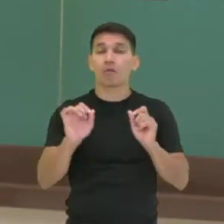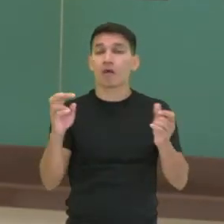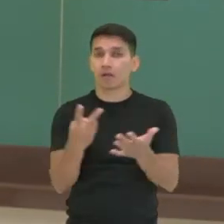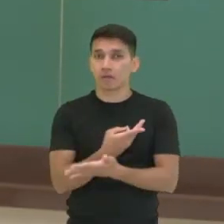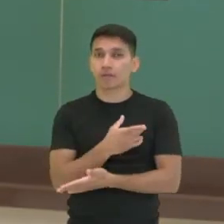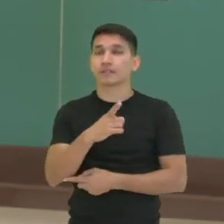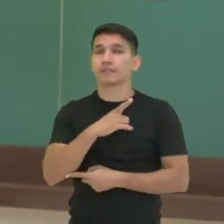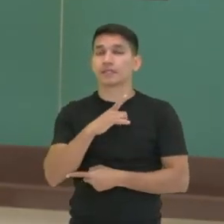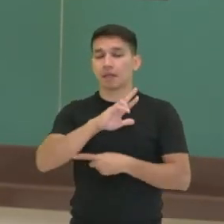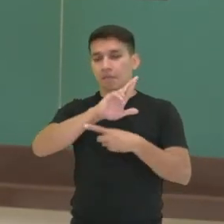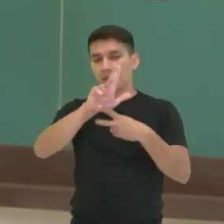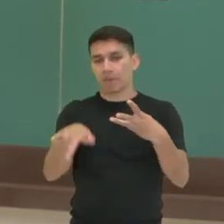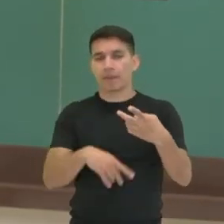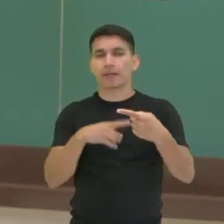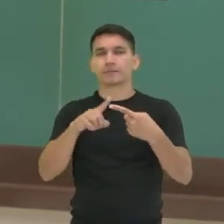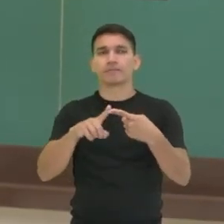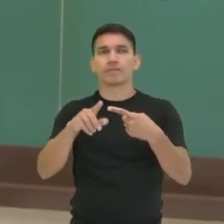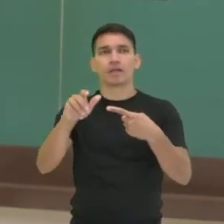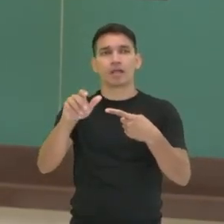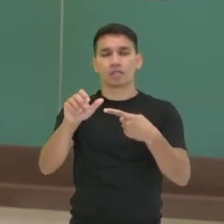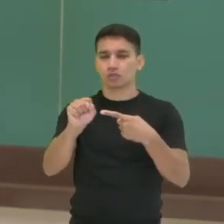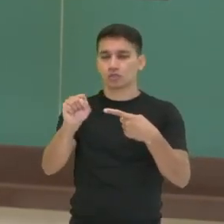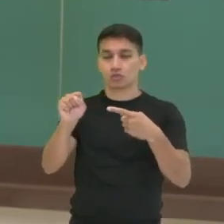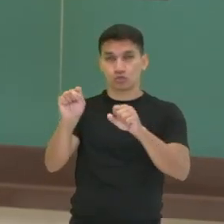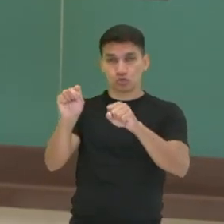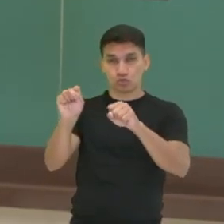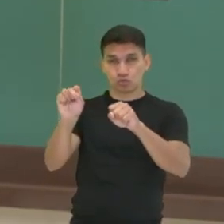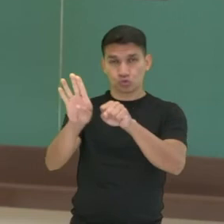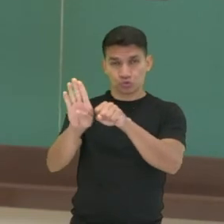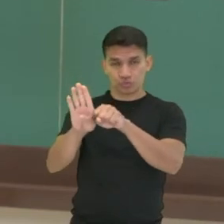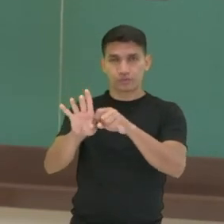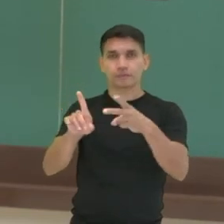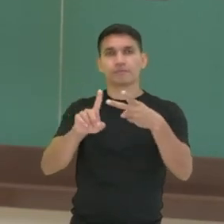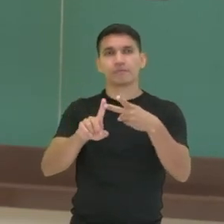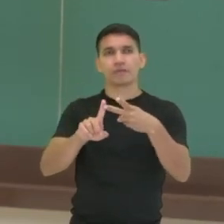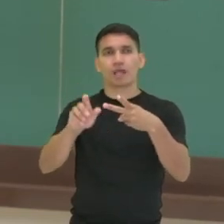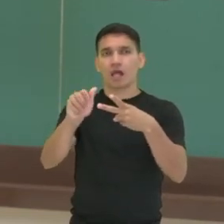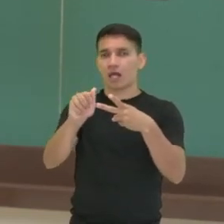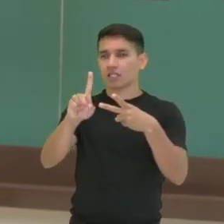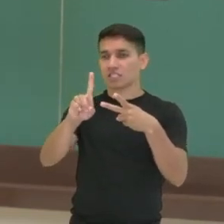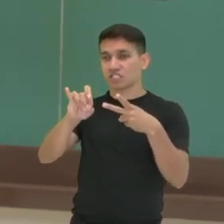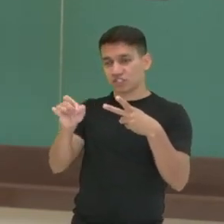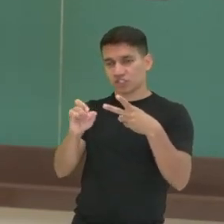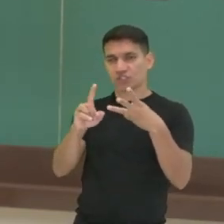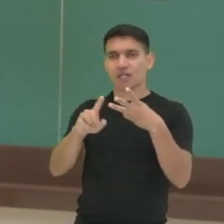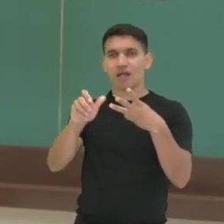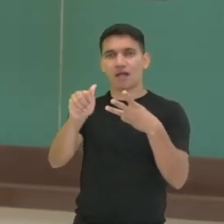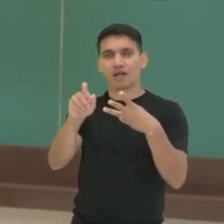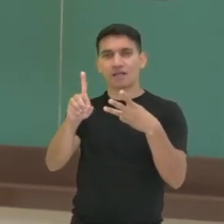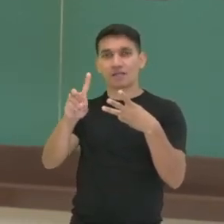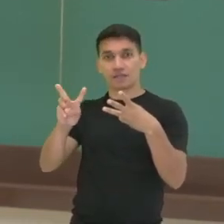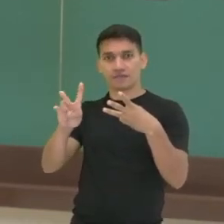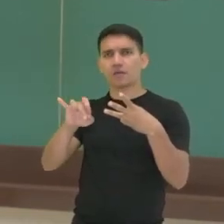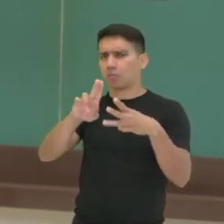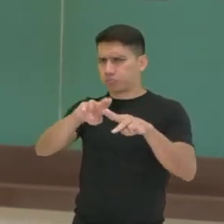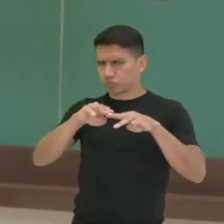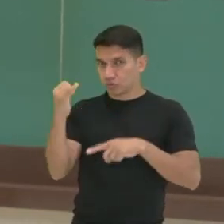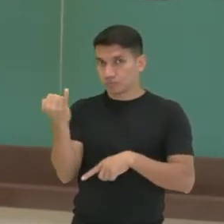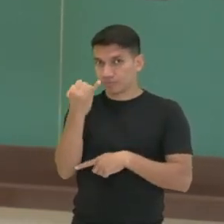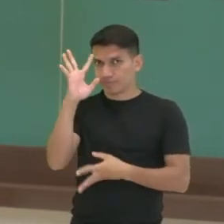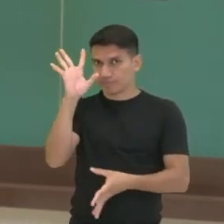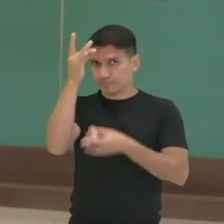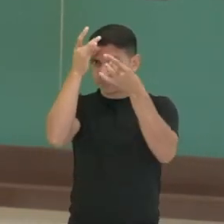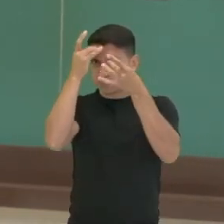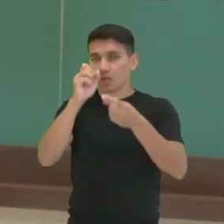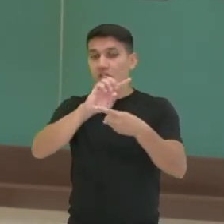substantiva, adjetiva e adverbial. Tranquilo? Lembrando disso, sempre é importante, tá? Então, fico essas questões aí.